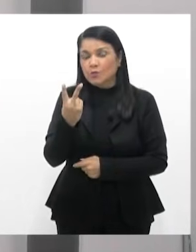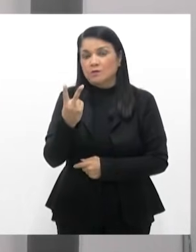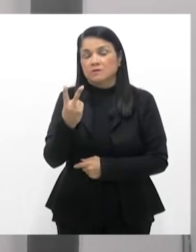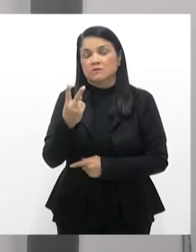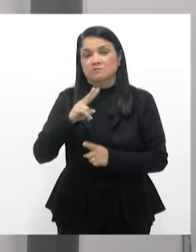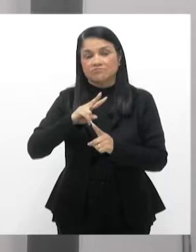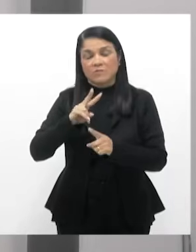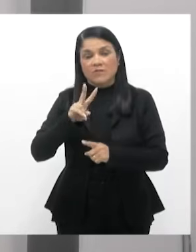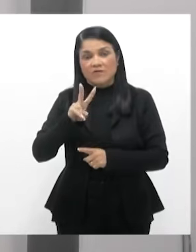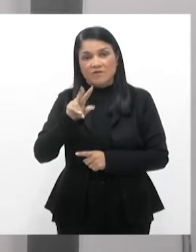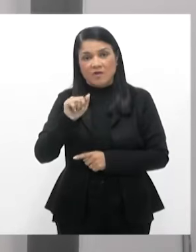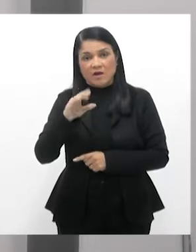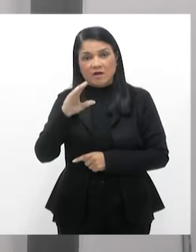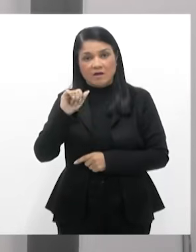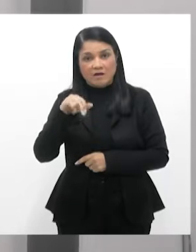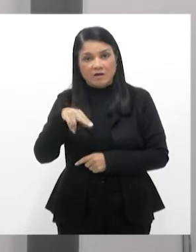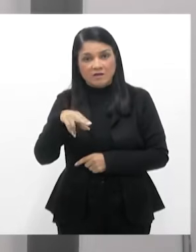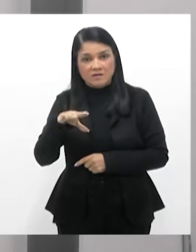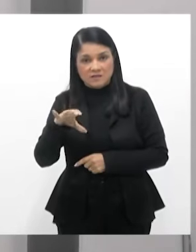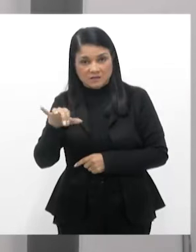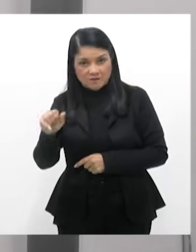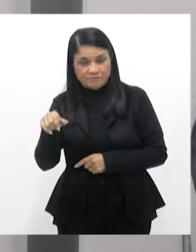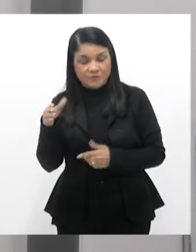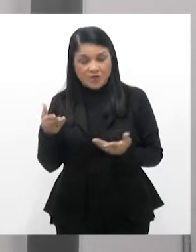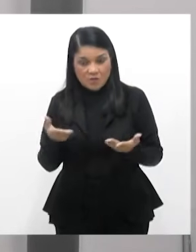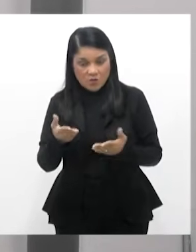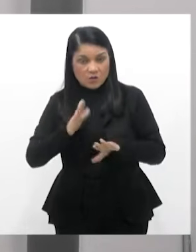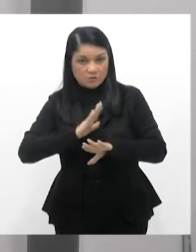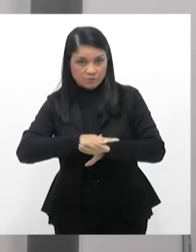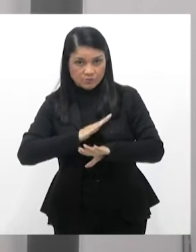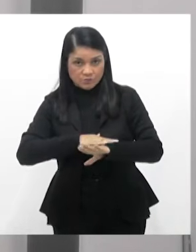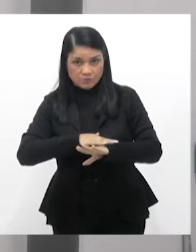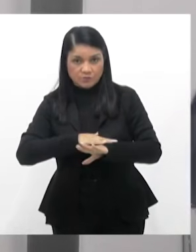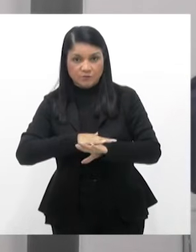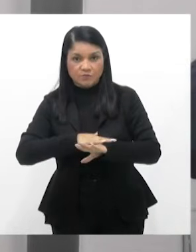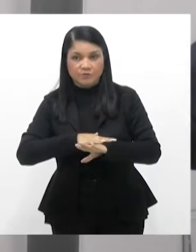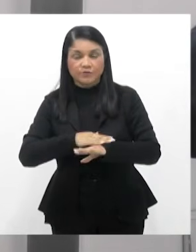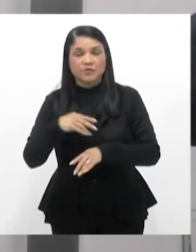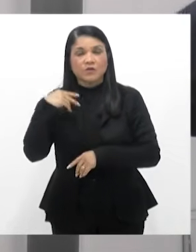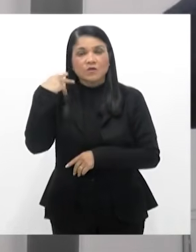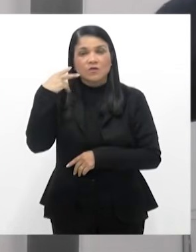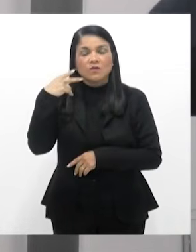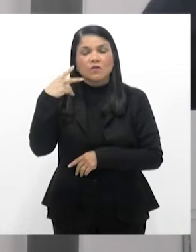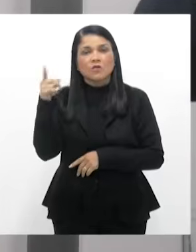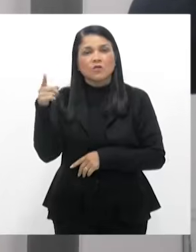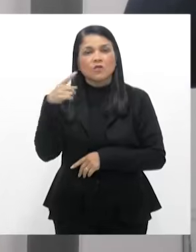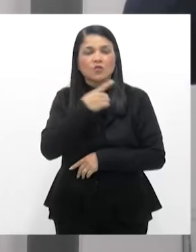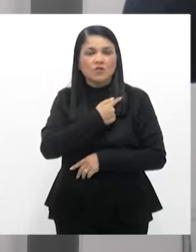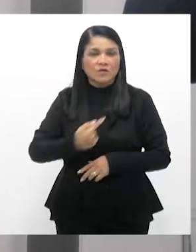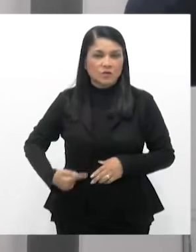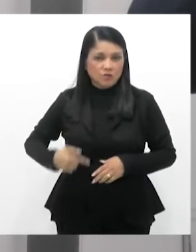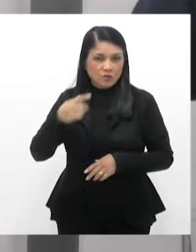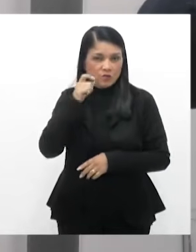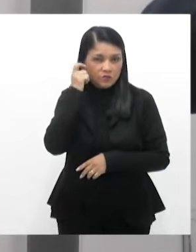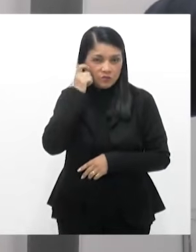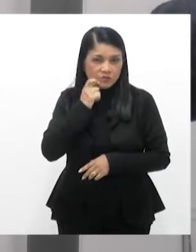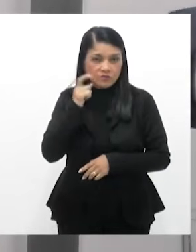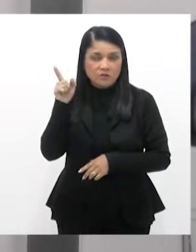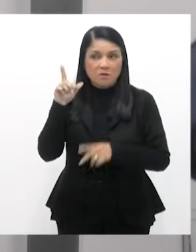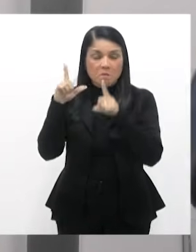Então, hoje, nesse exato momento, o governador Cláudio Castro está em